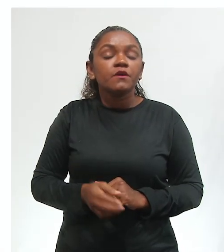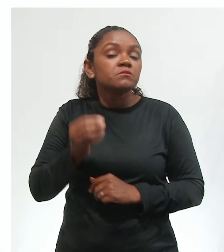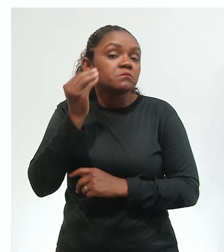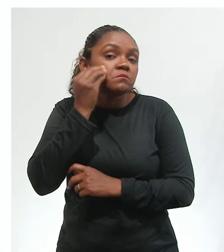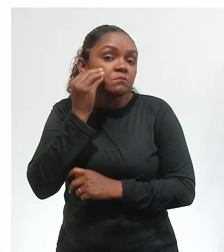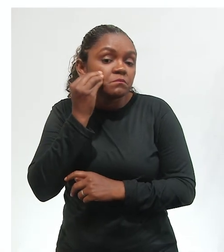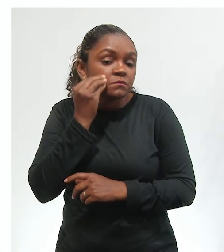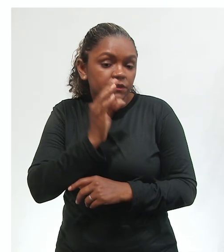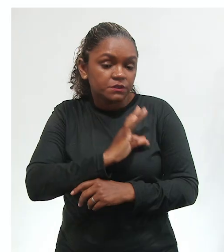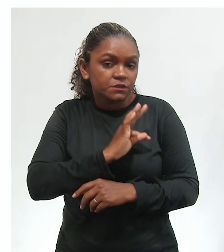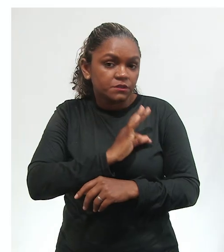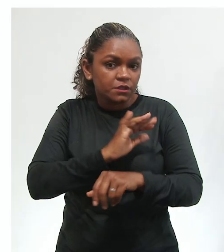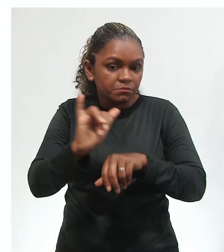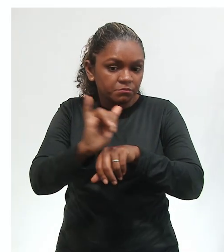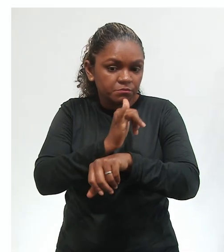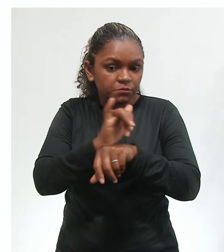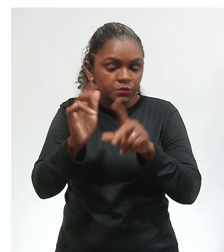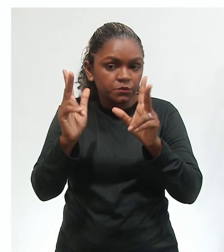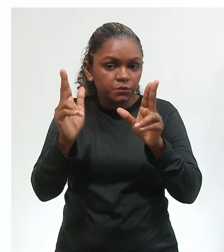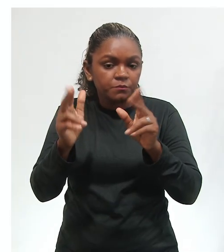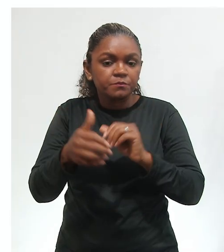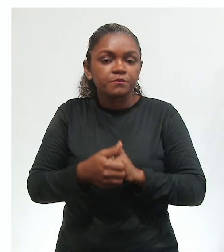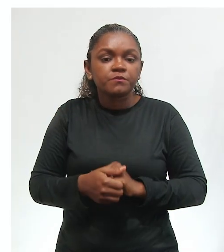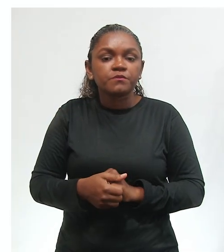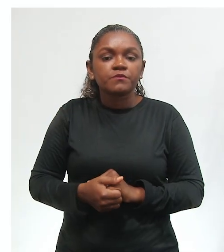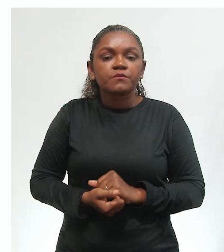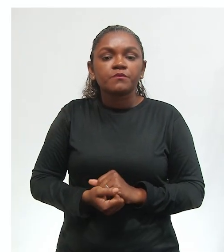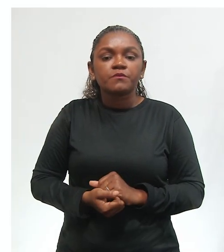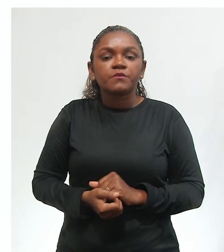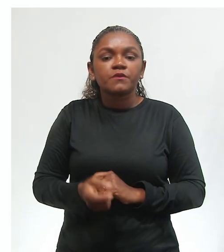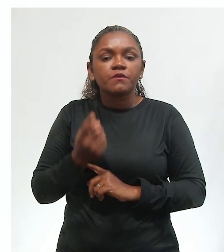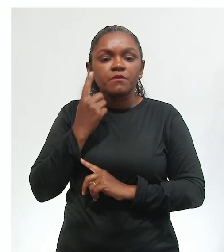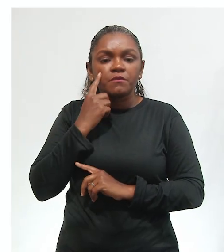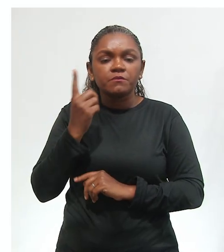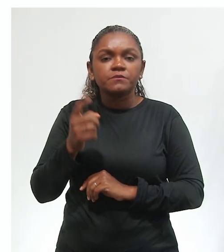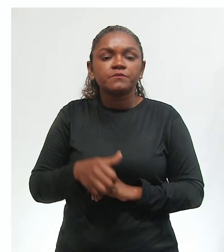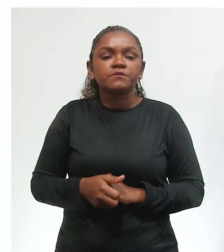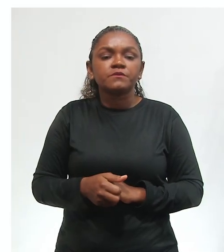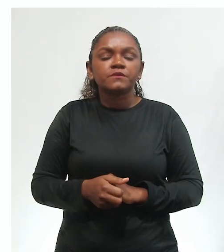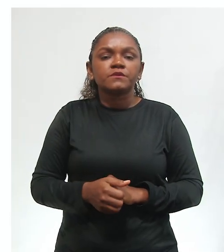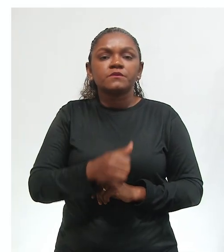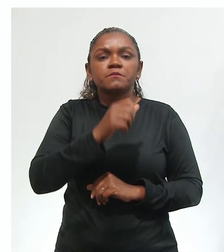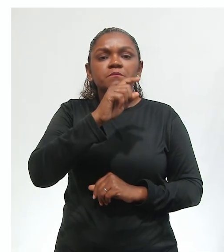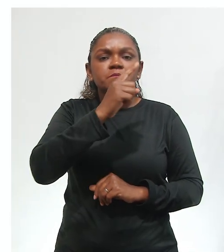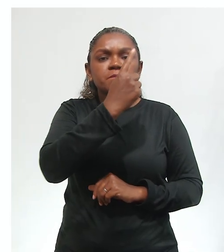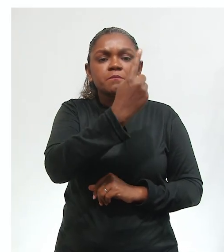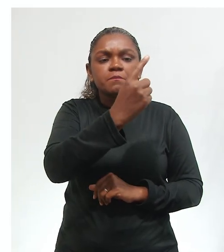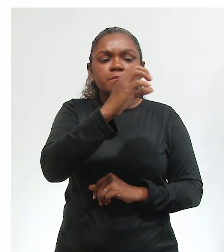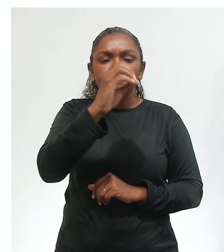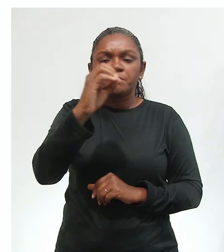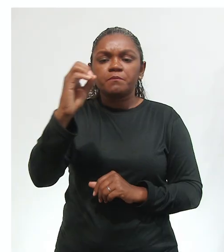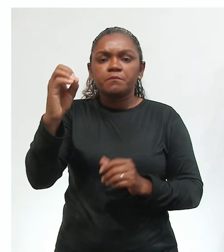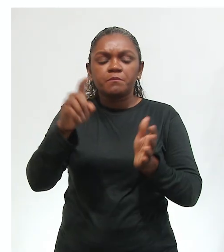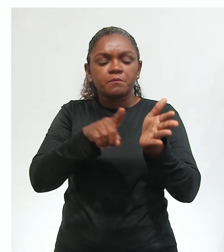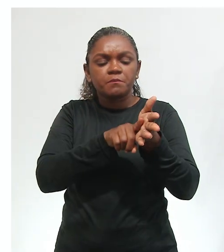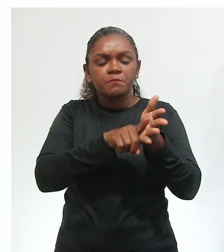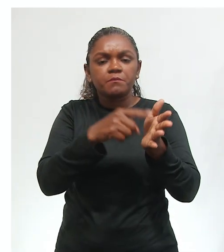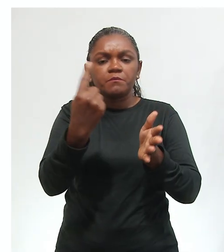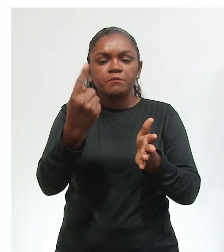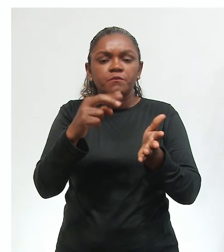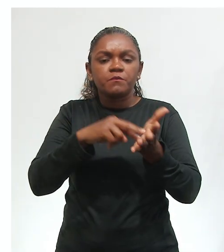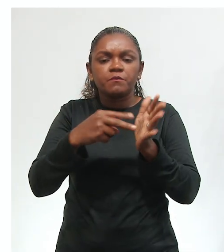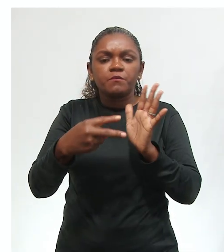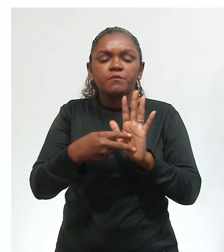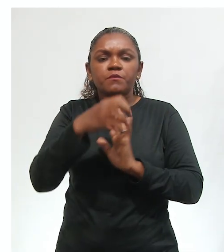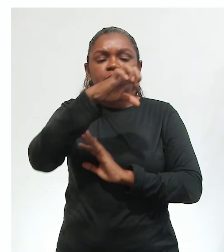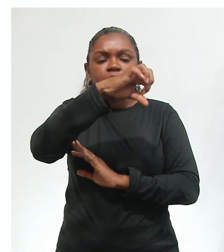Então vamos concentrar aqui. 1000 menos 1, 999. 7 menos